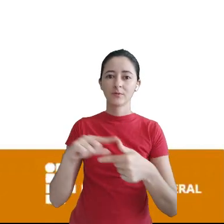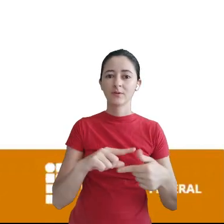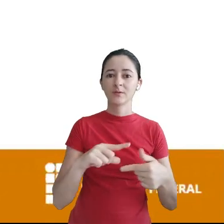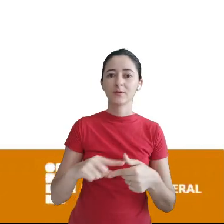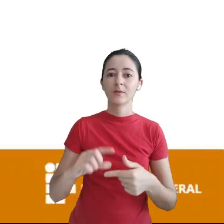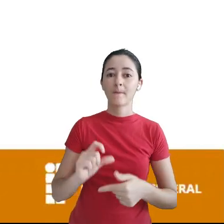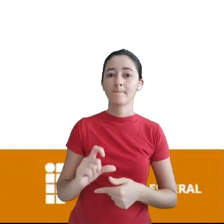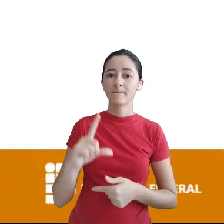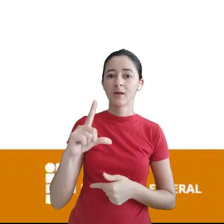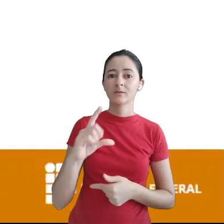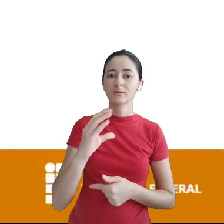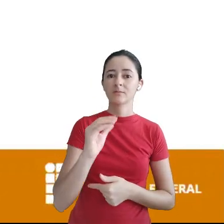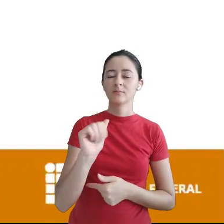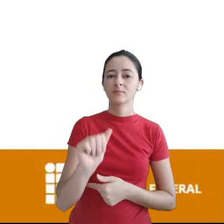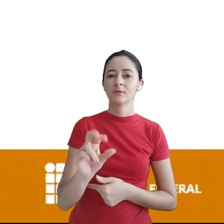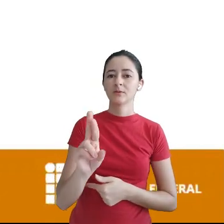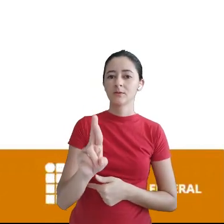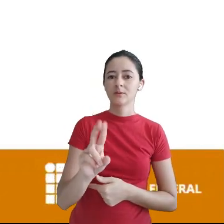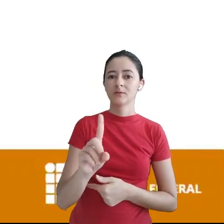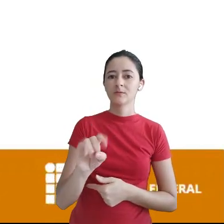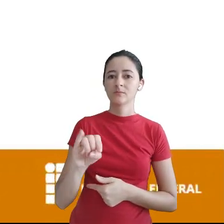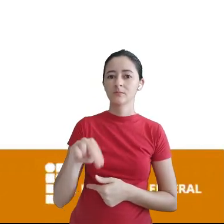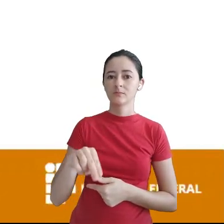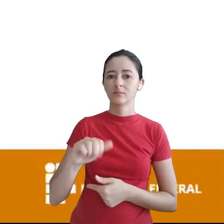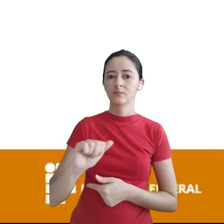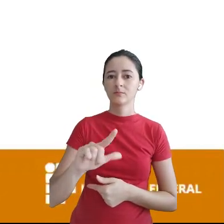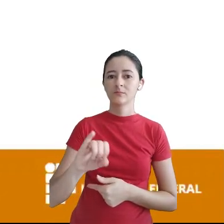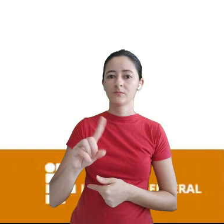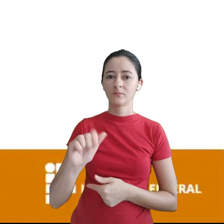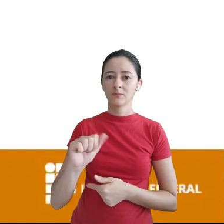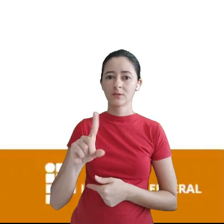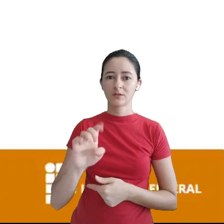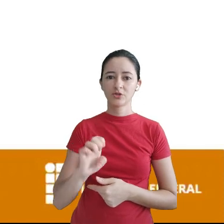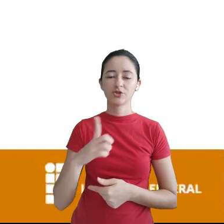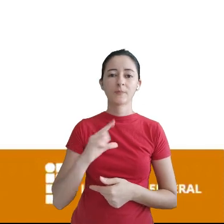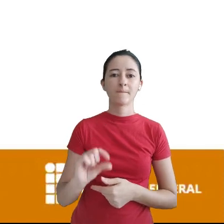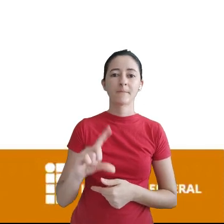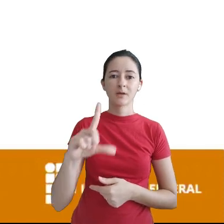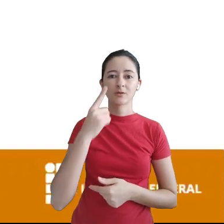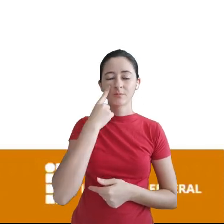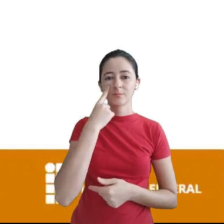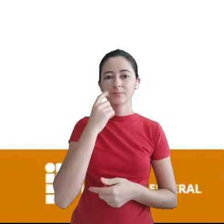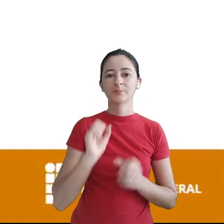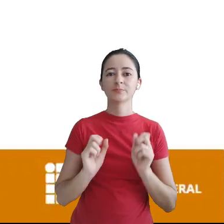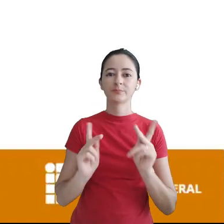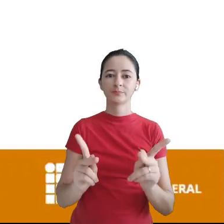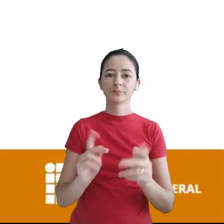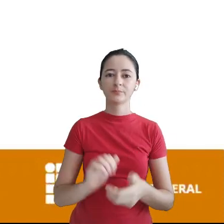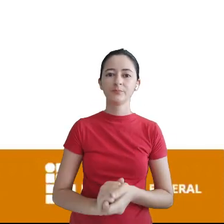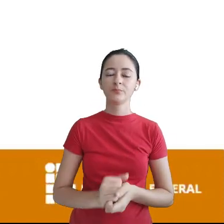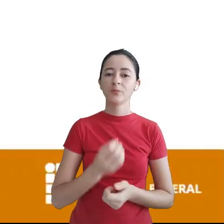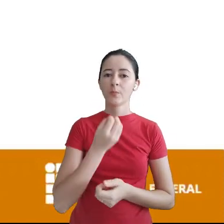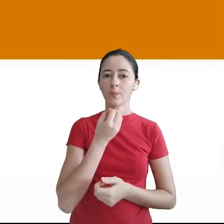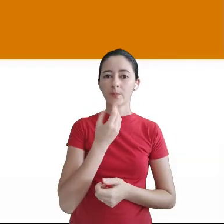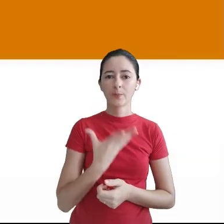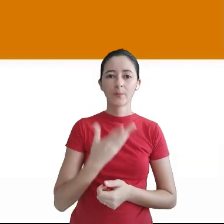máximo, né? De cardinalidade máxima. O N para 1, o N para N e o 1 para 1. Ok?